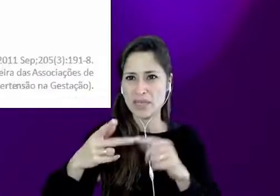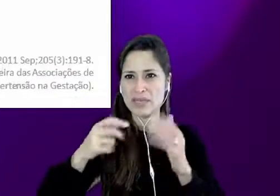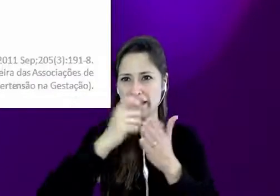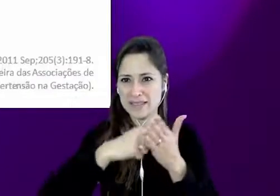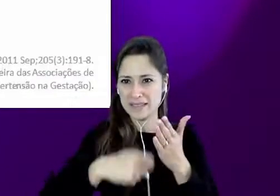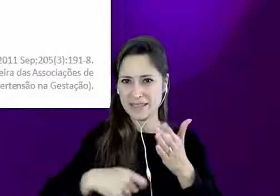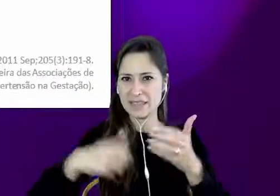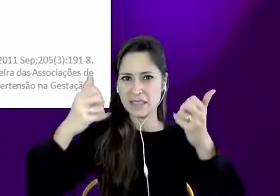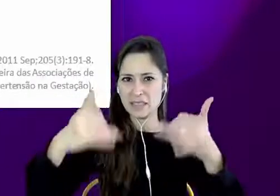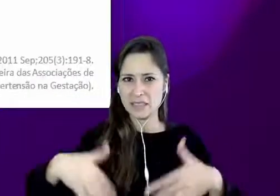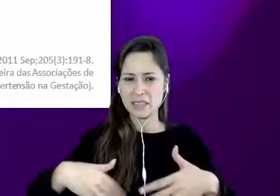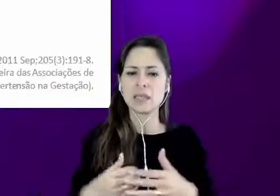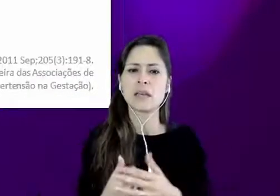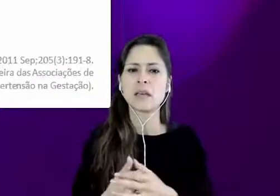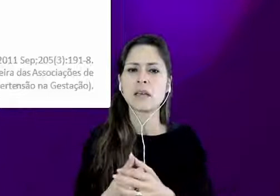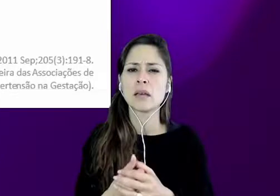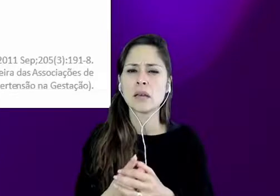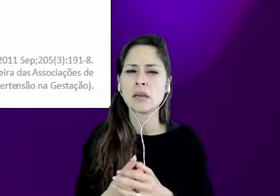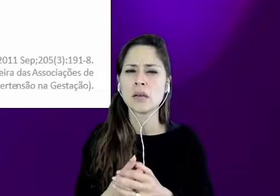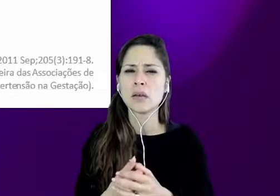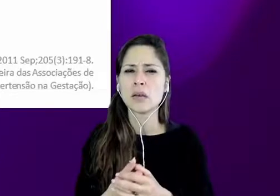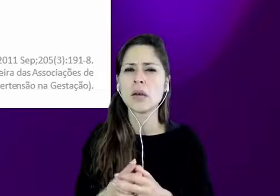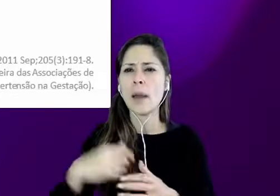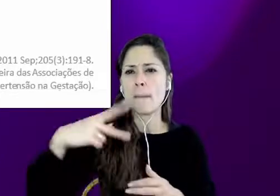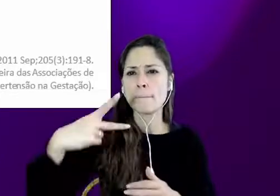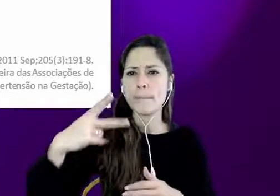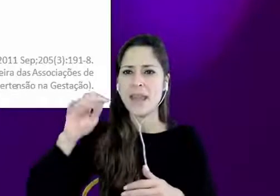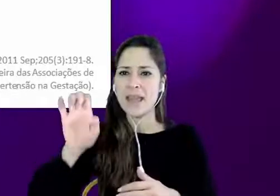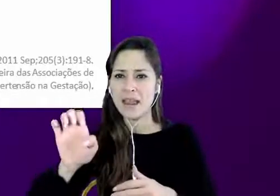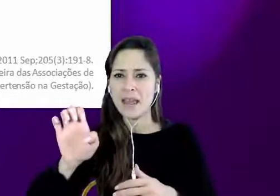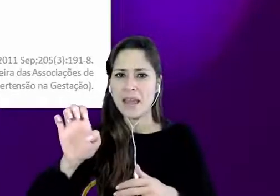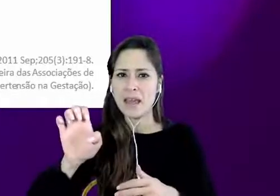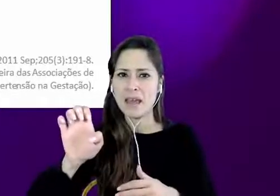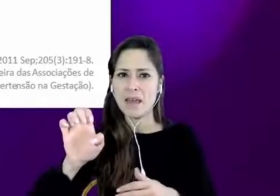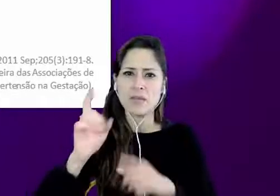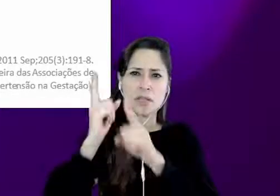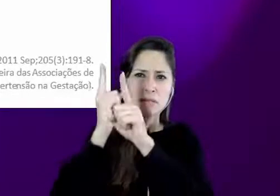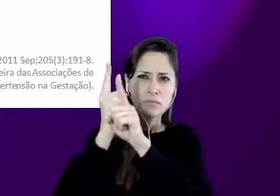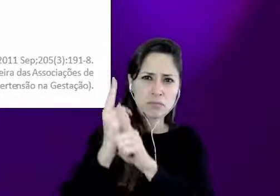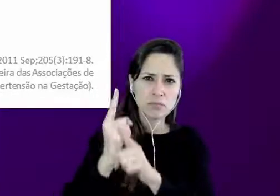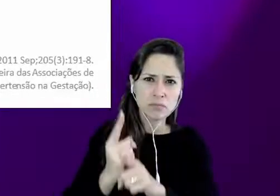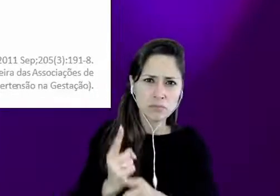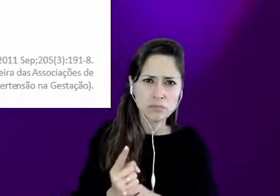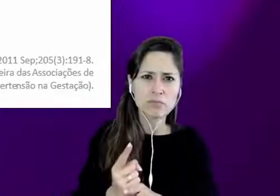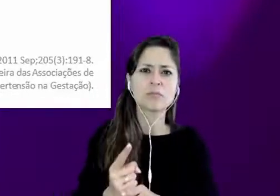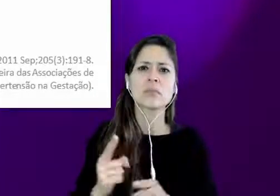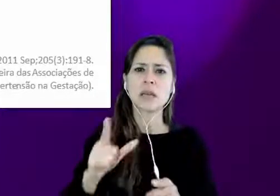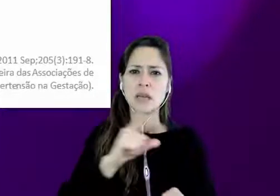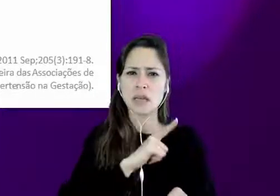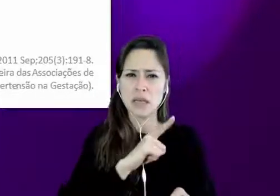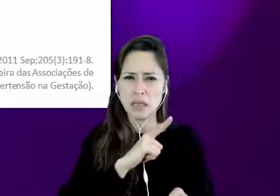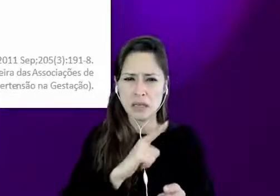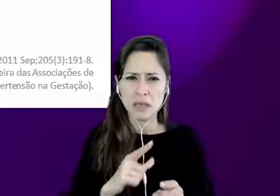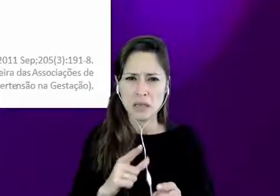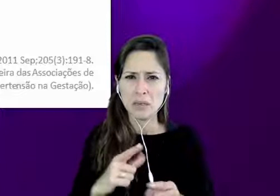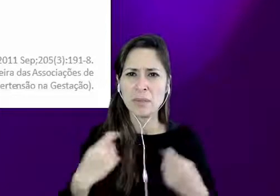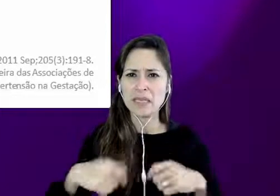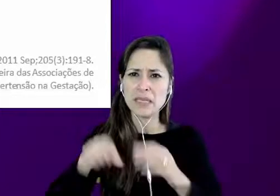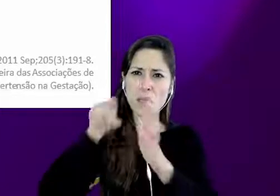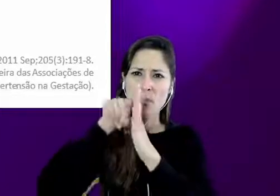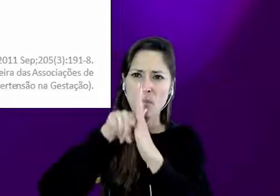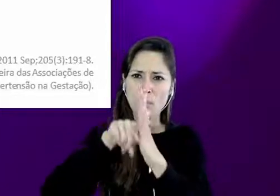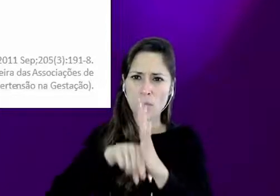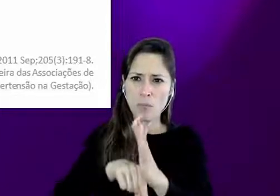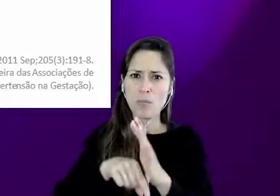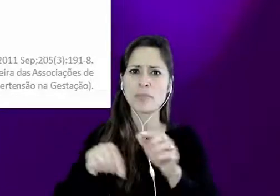que pré-eclâmpsia com sinais de deterioração precisam ser internadas para monitoramento, a utilização de